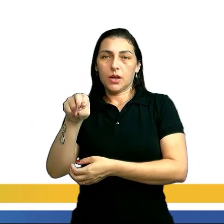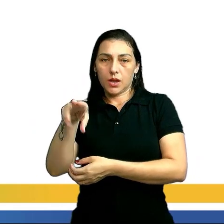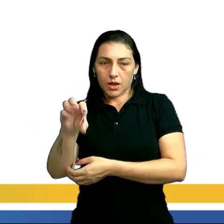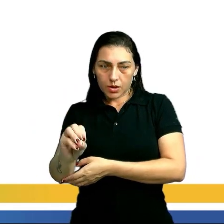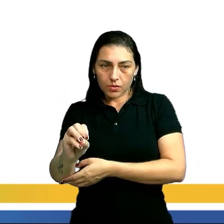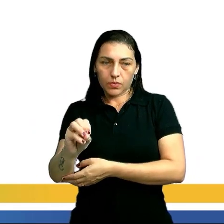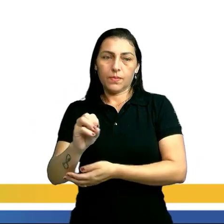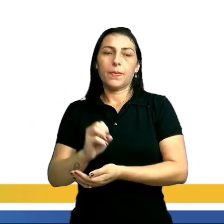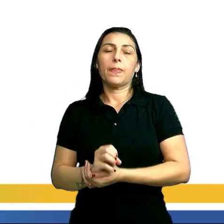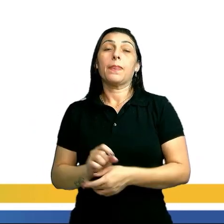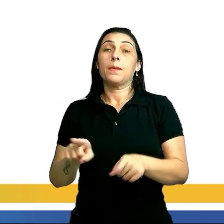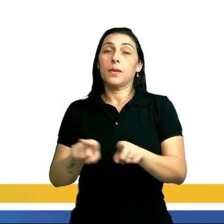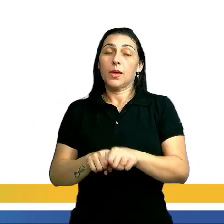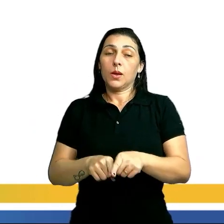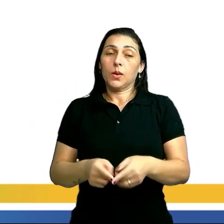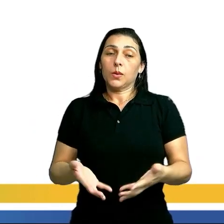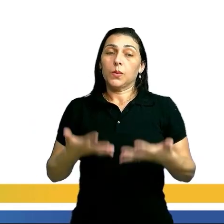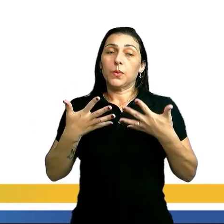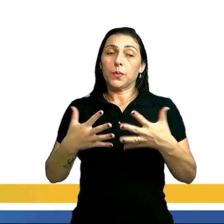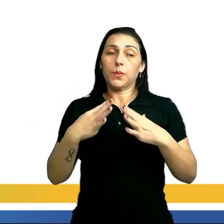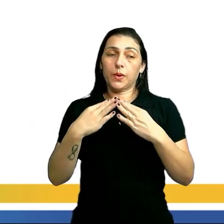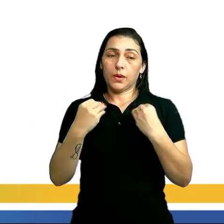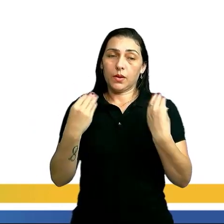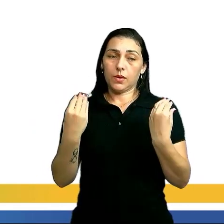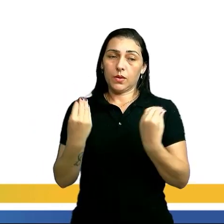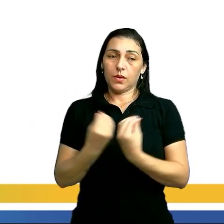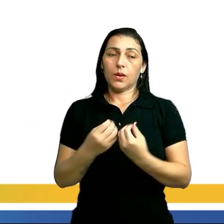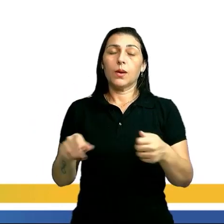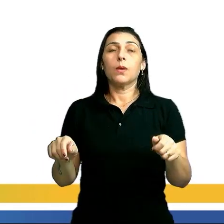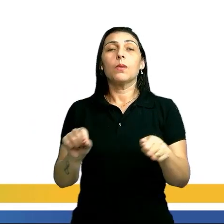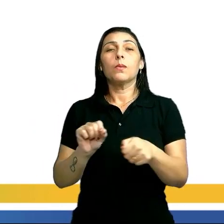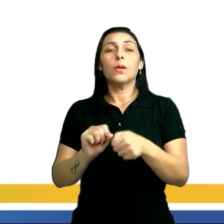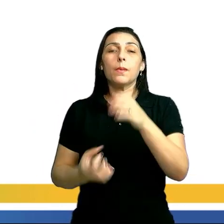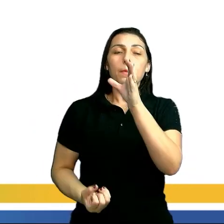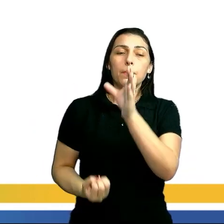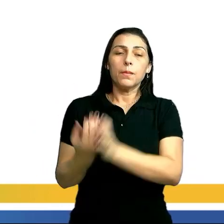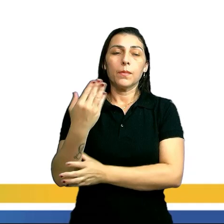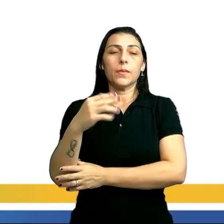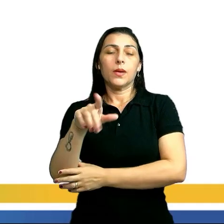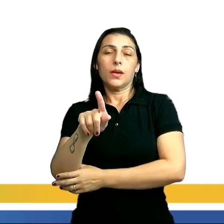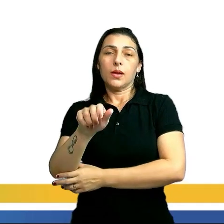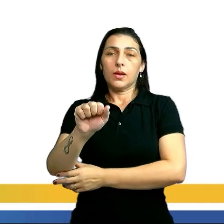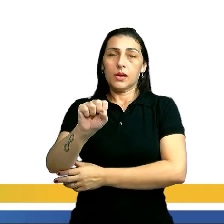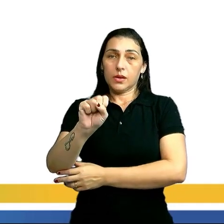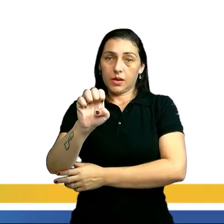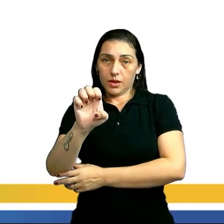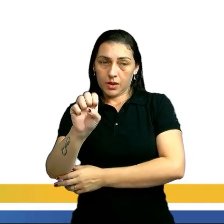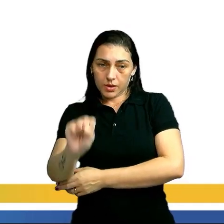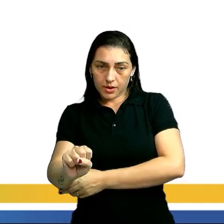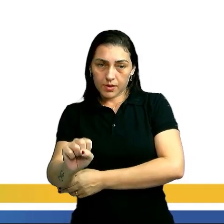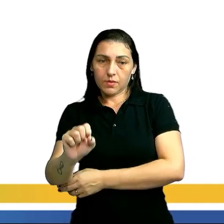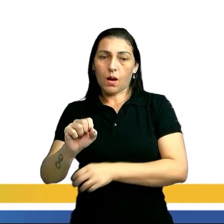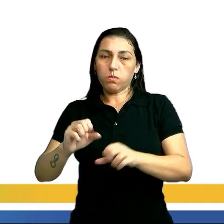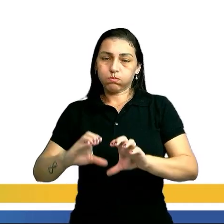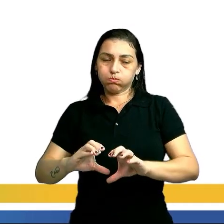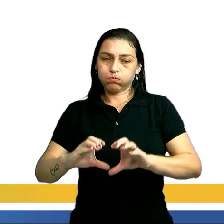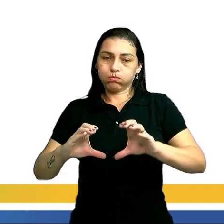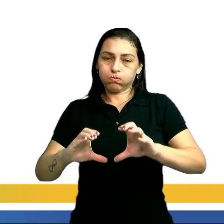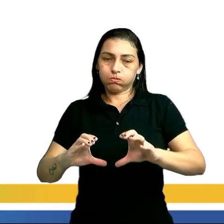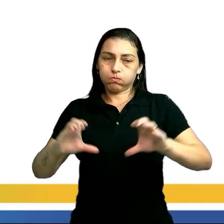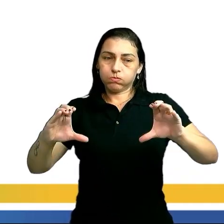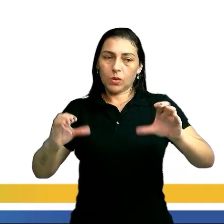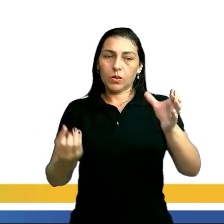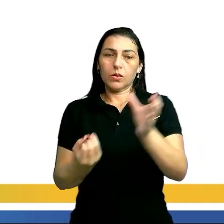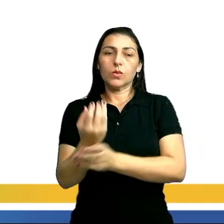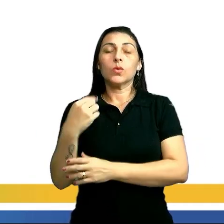tá? Esse poliestireno, quando ele é aquecido com substâncias que produzem gases, ele vai inchar, aí vai dar